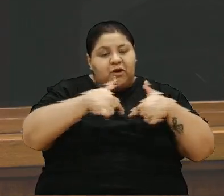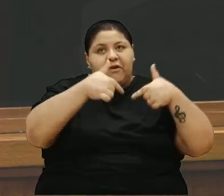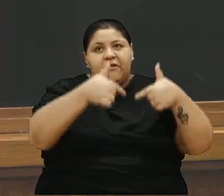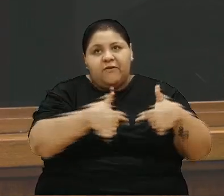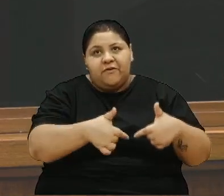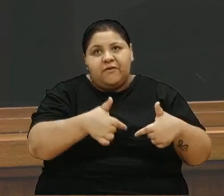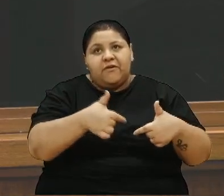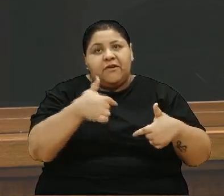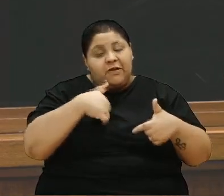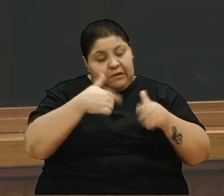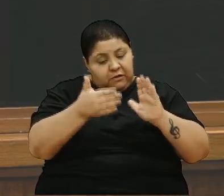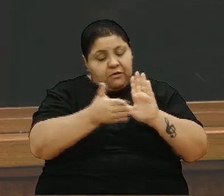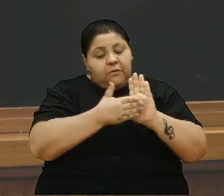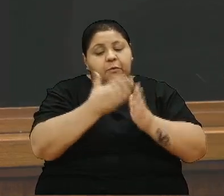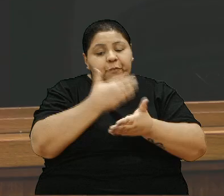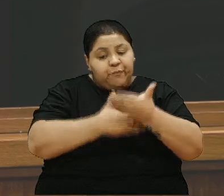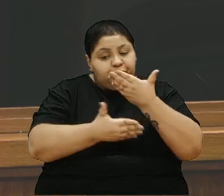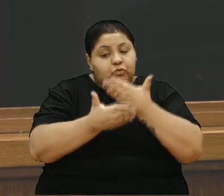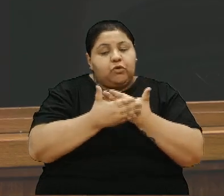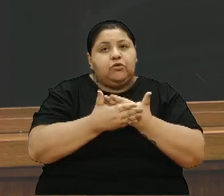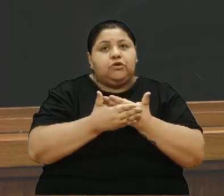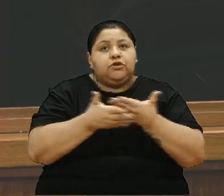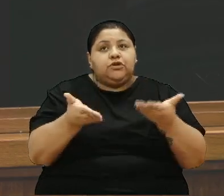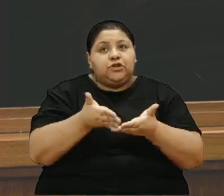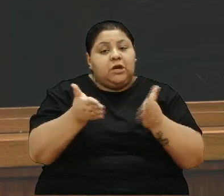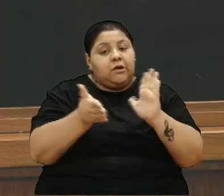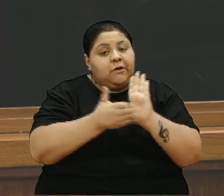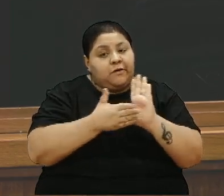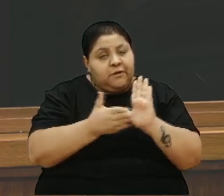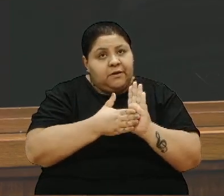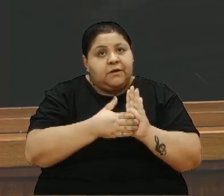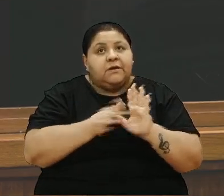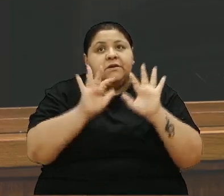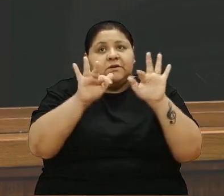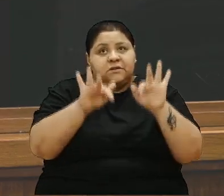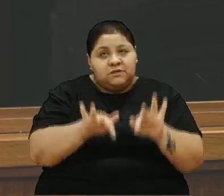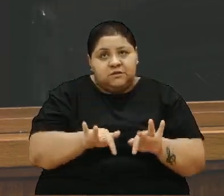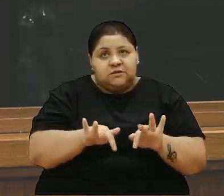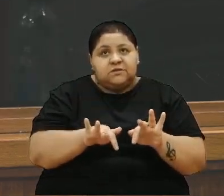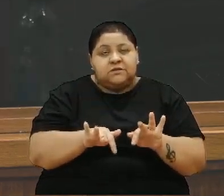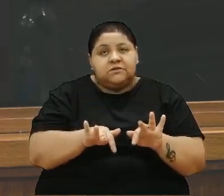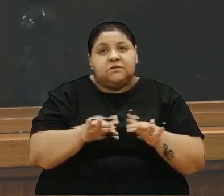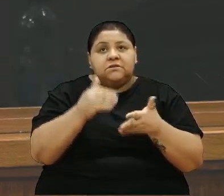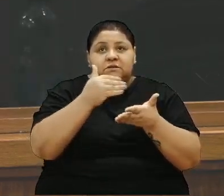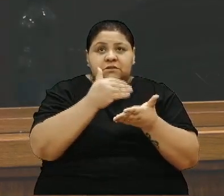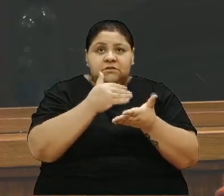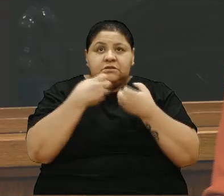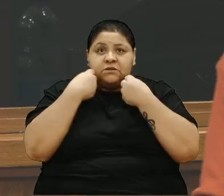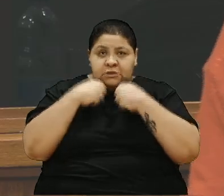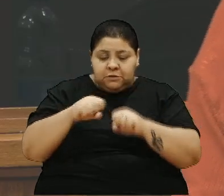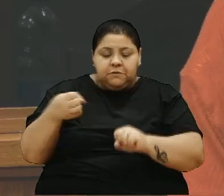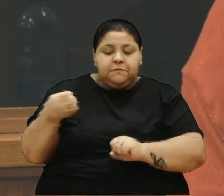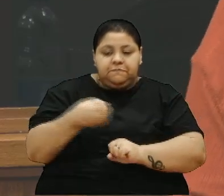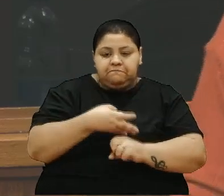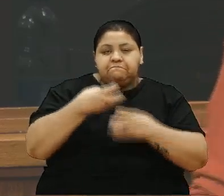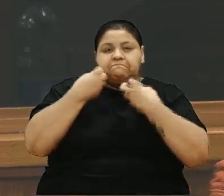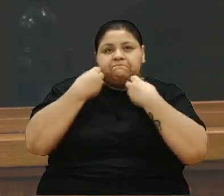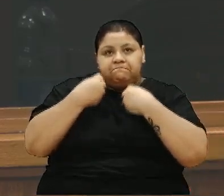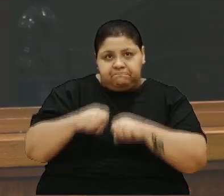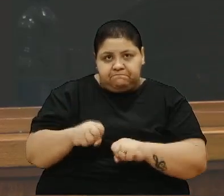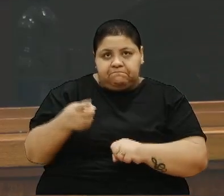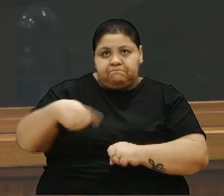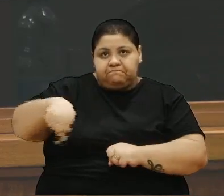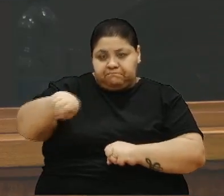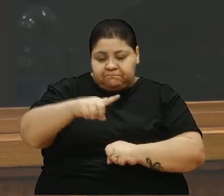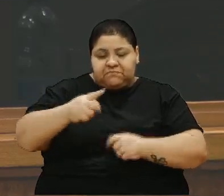estou propondo e que todo mundo já propõe aqui. E, por fim, a nova secretaria, que a gente